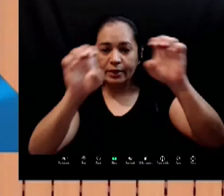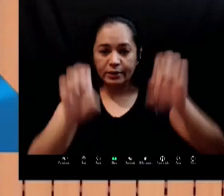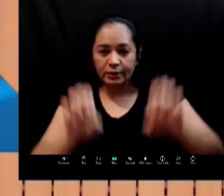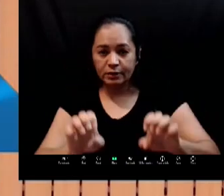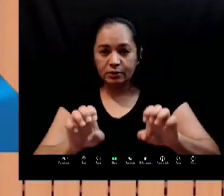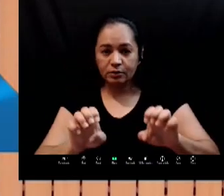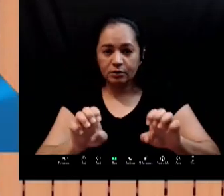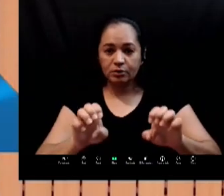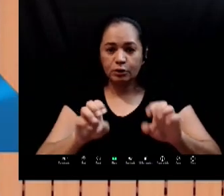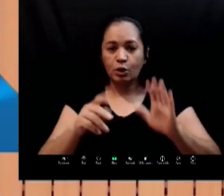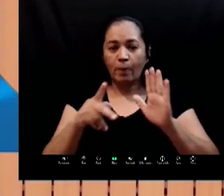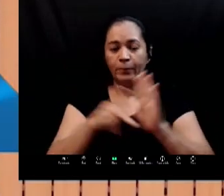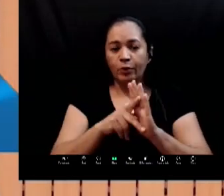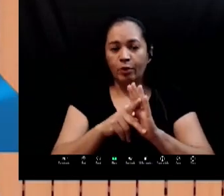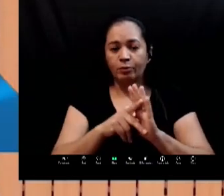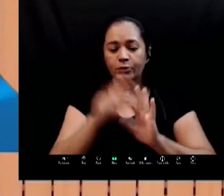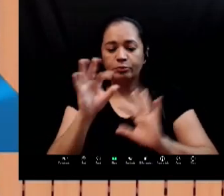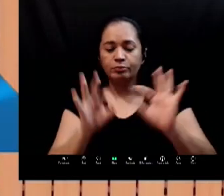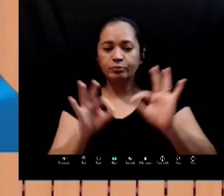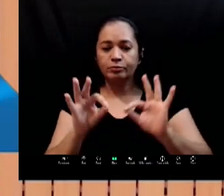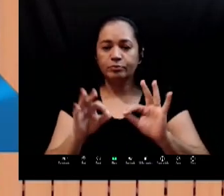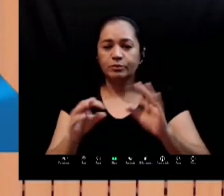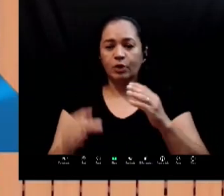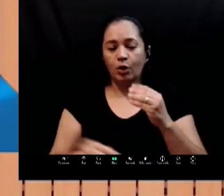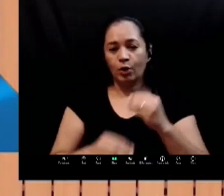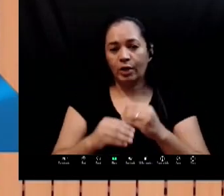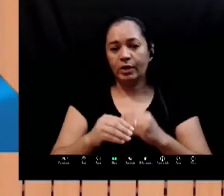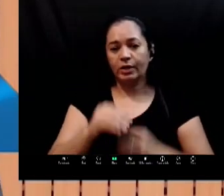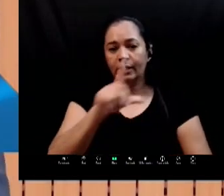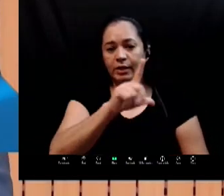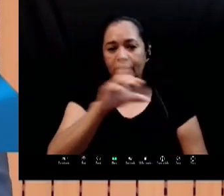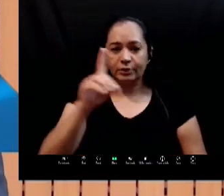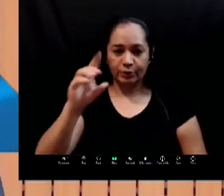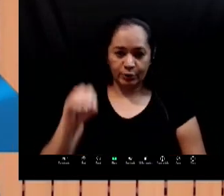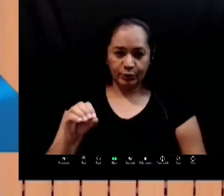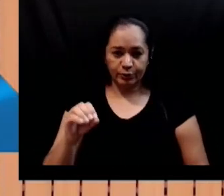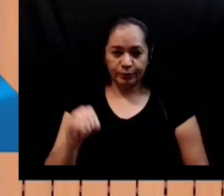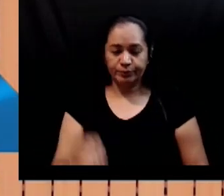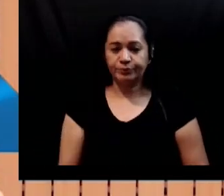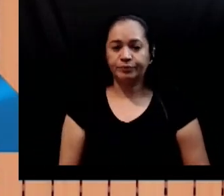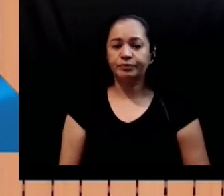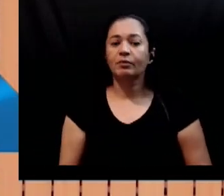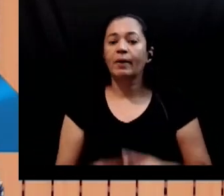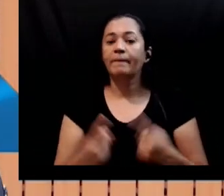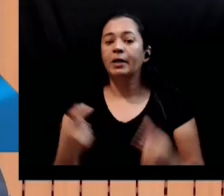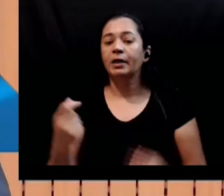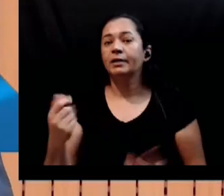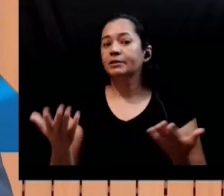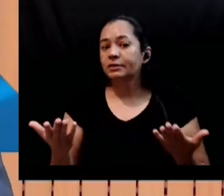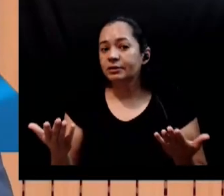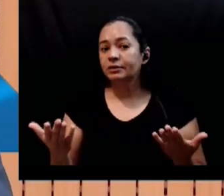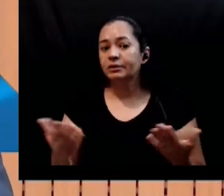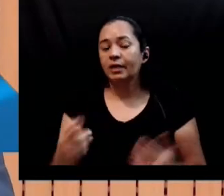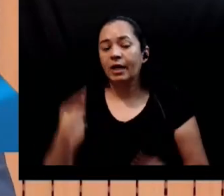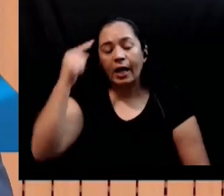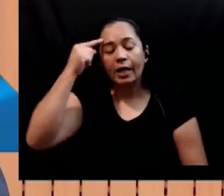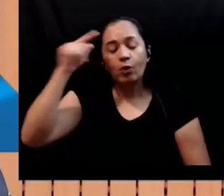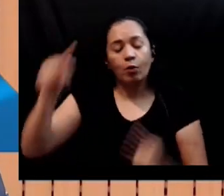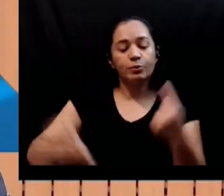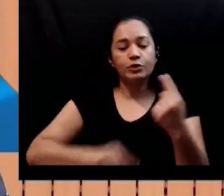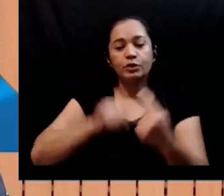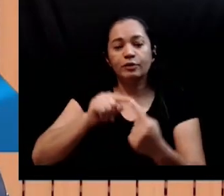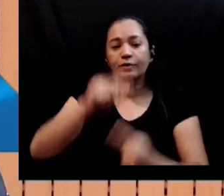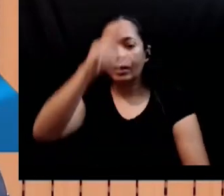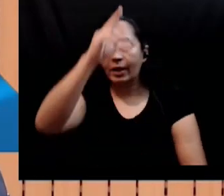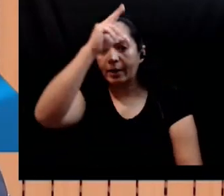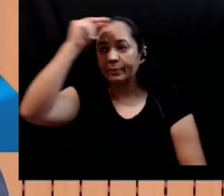carreira, colocar na LDO a reestruturação dos planos de carreira. Mais do que isso, a ideia de que a prefeitura precisa, sim, ampliar a